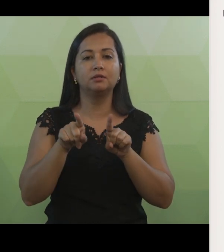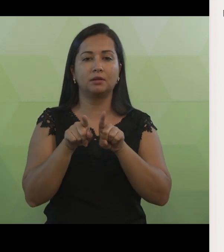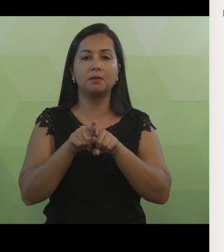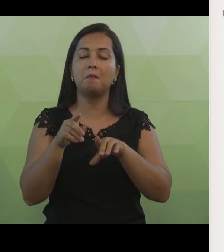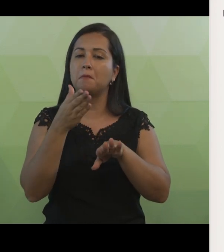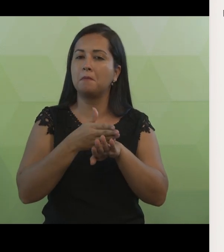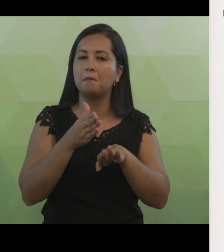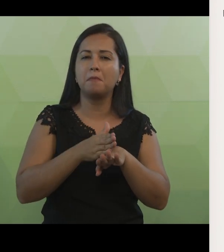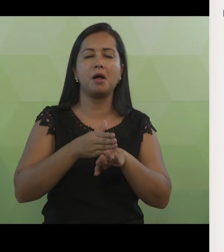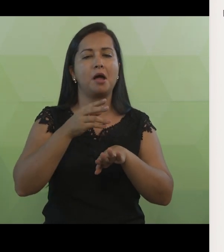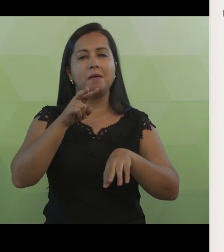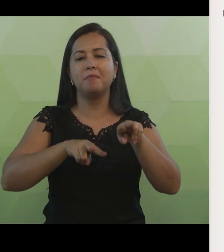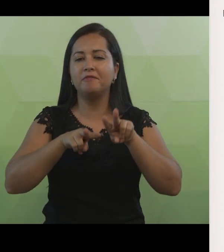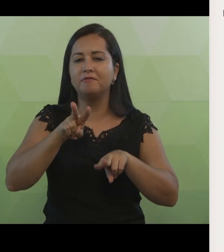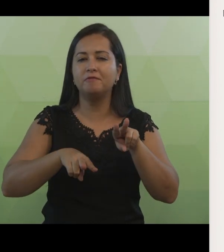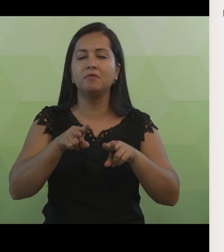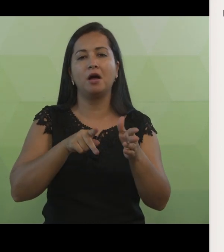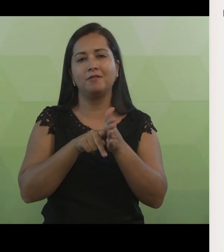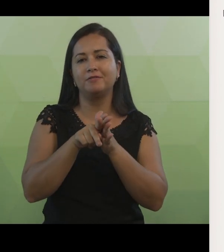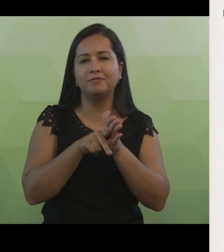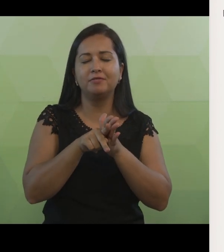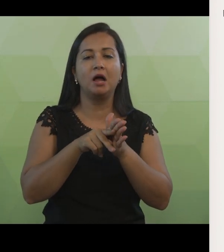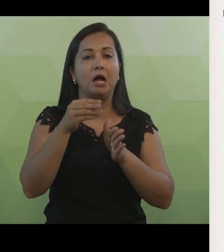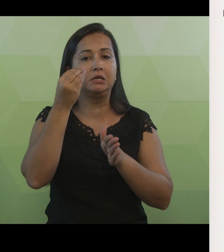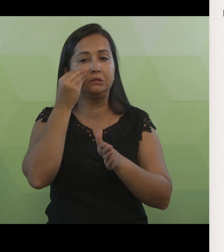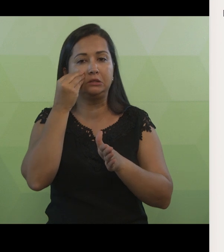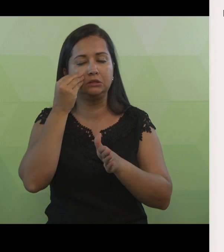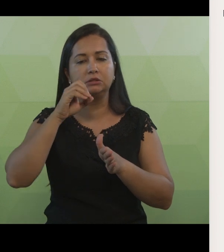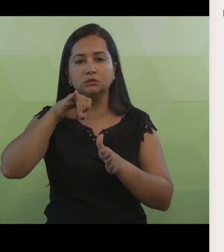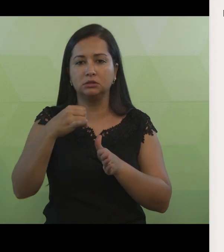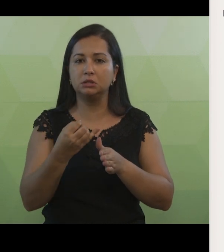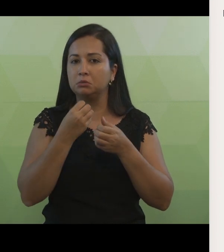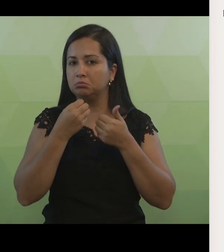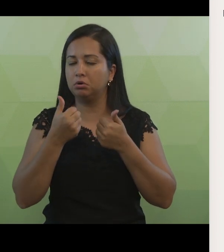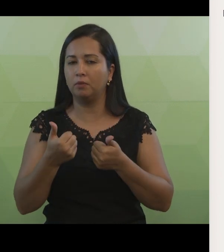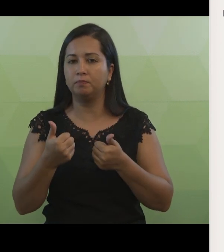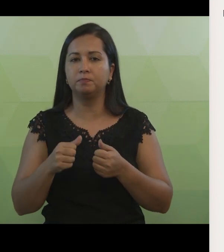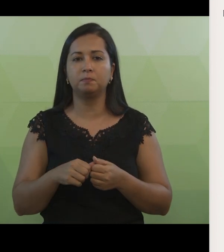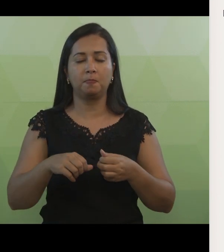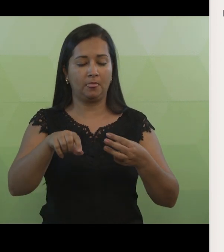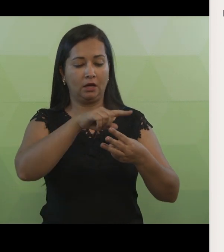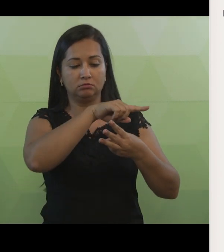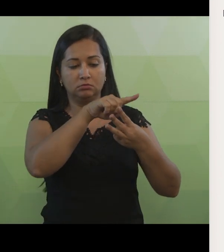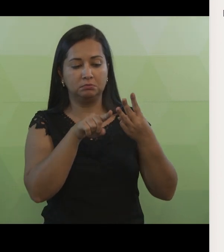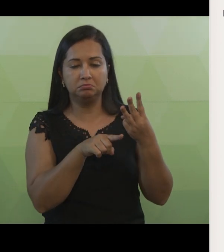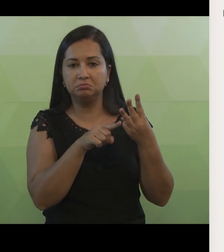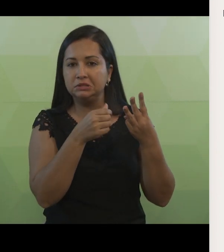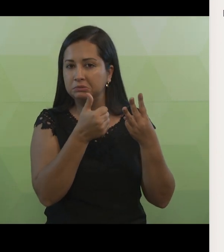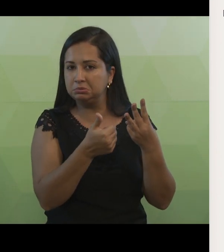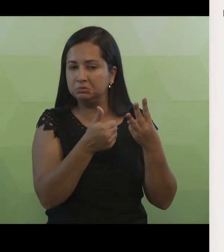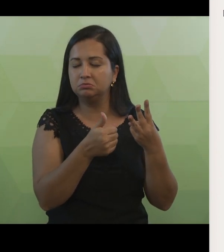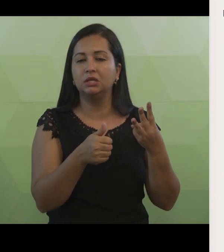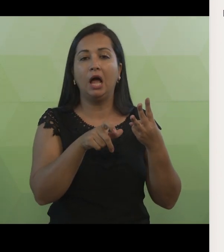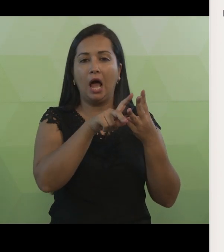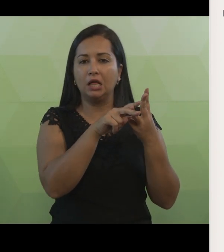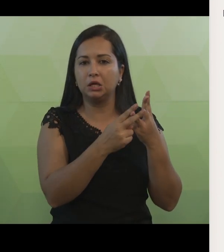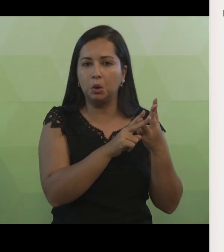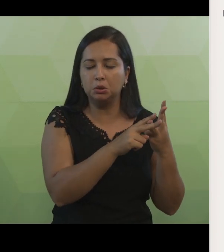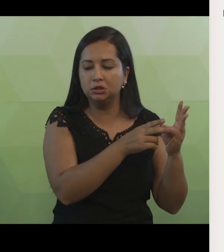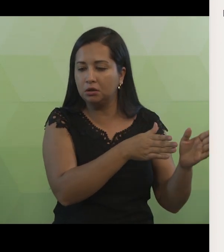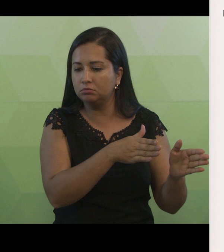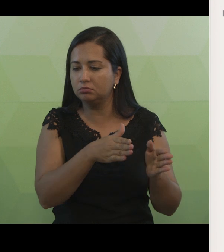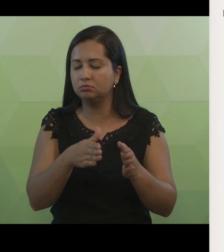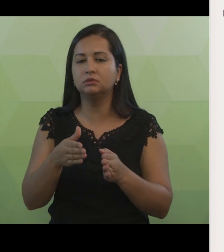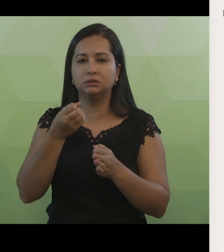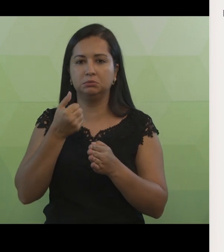testes e verificação dos resultados. Se um sistema passou para o nível 3, sendo possível correções pontuais sem que o sistema precise ser totalmente